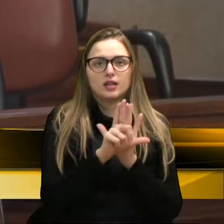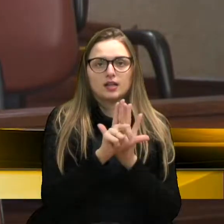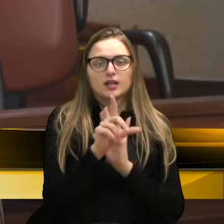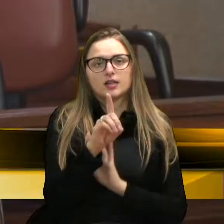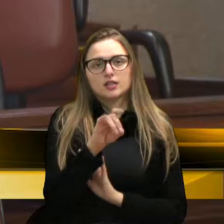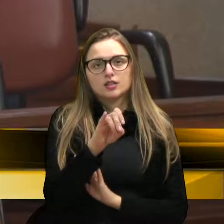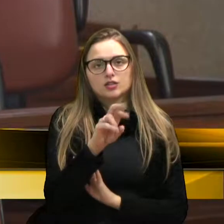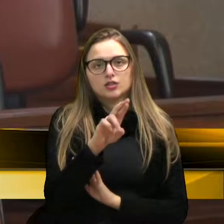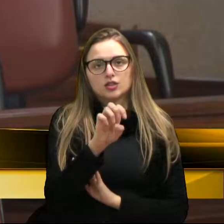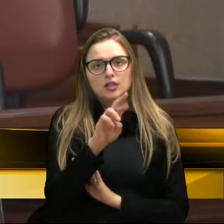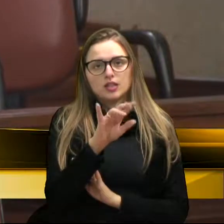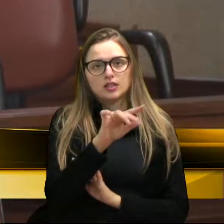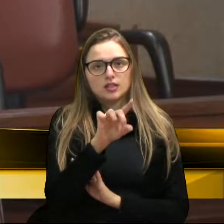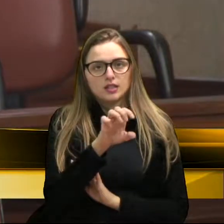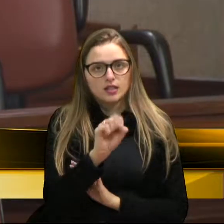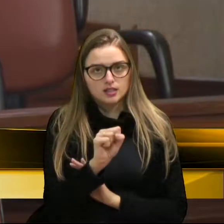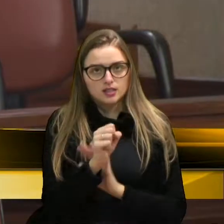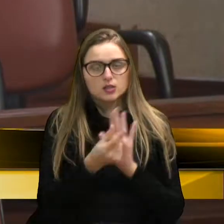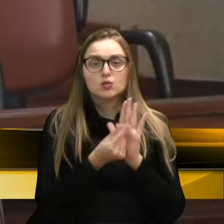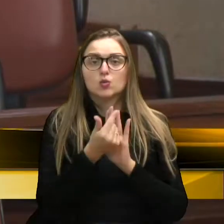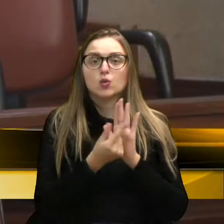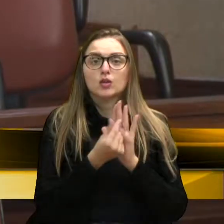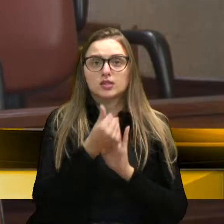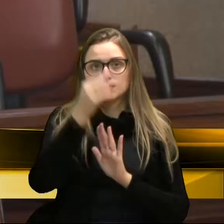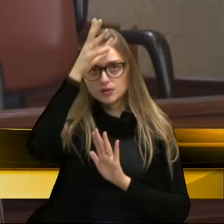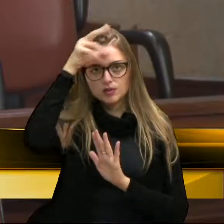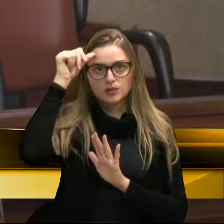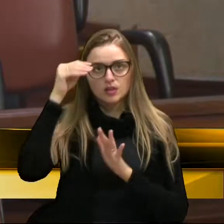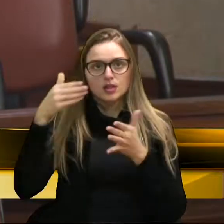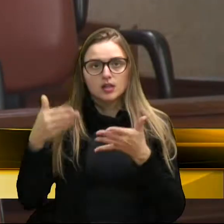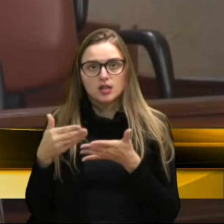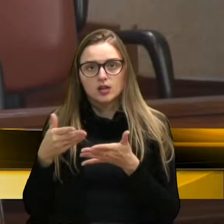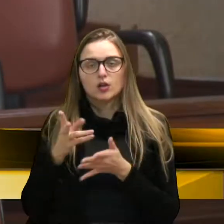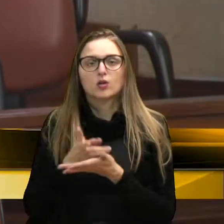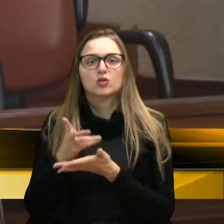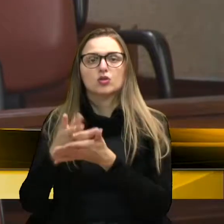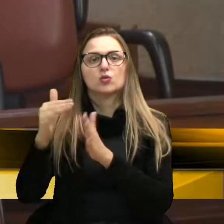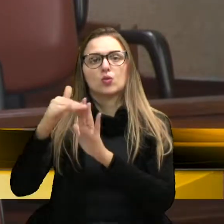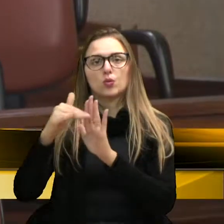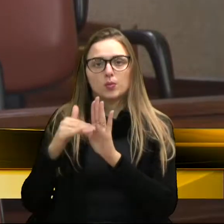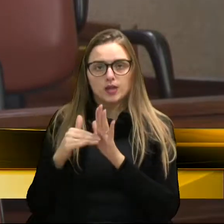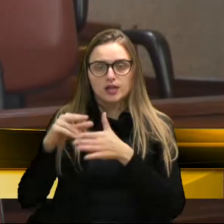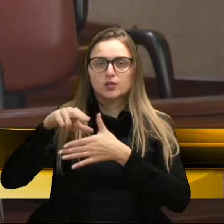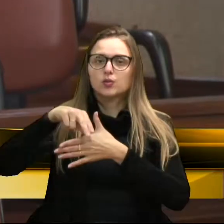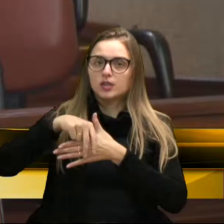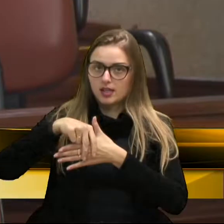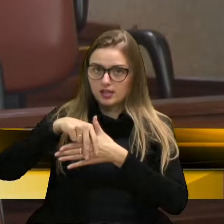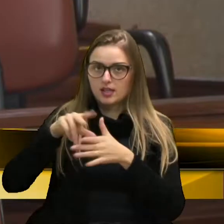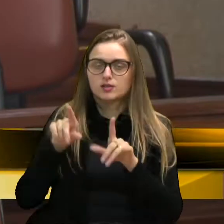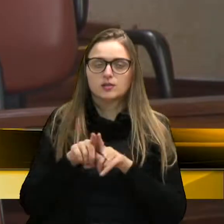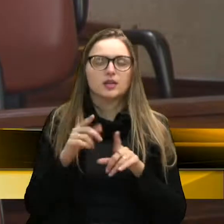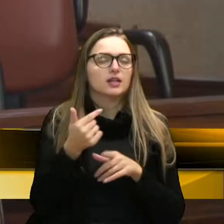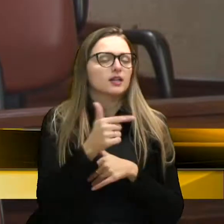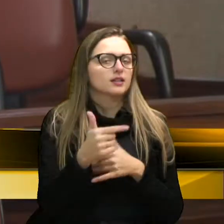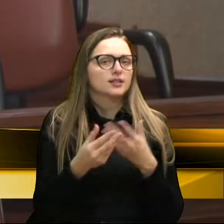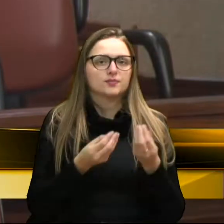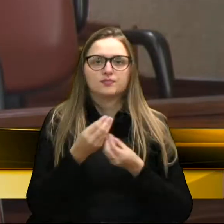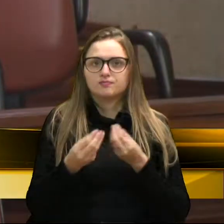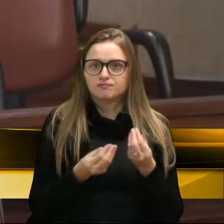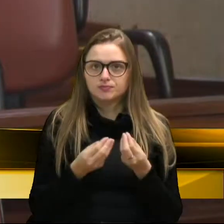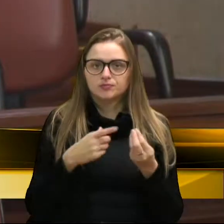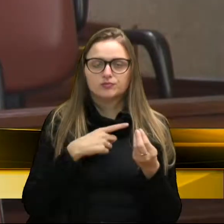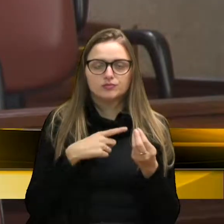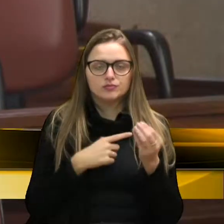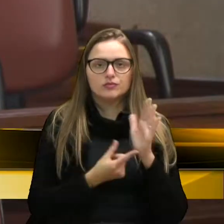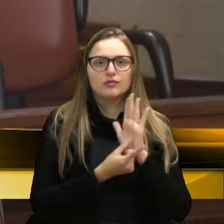Por consequência, segue o plano plurianual. Também não há como realizar a previsão de receita